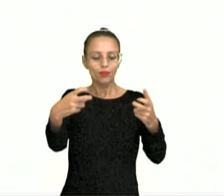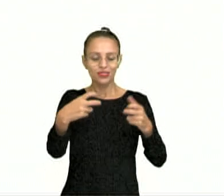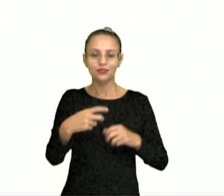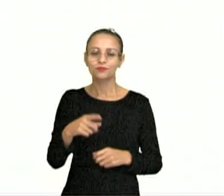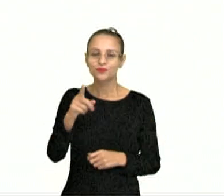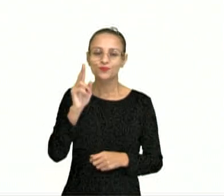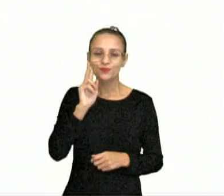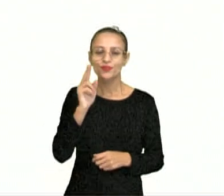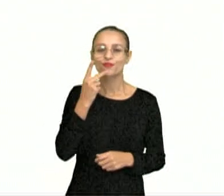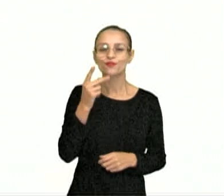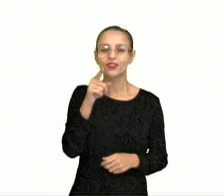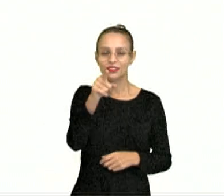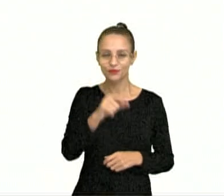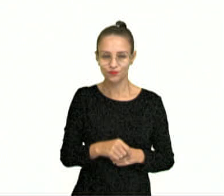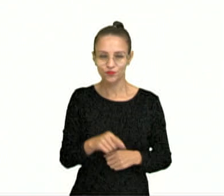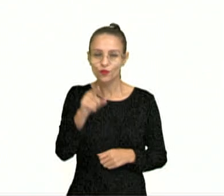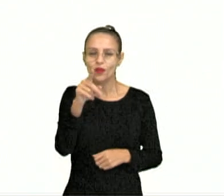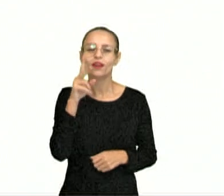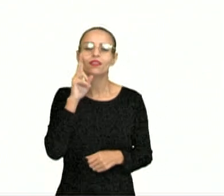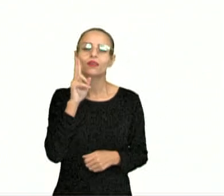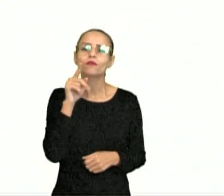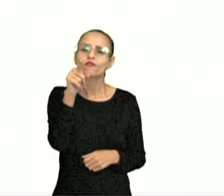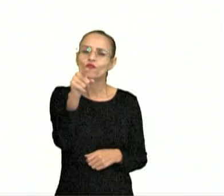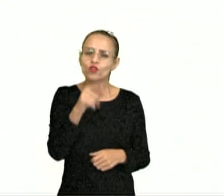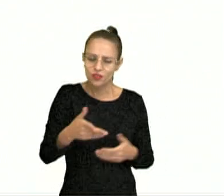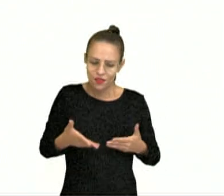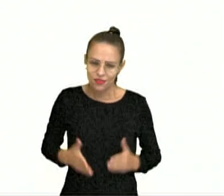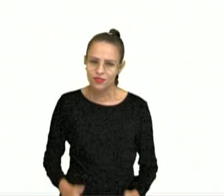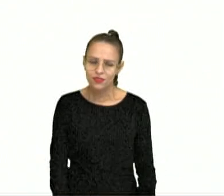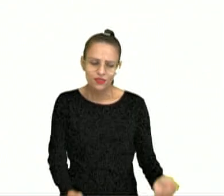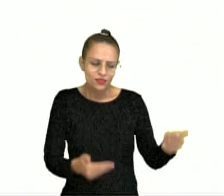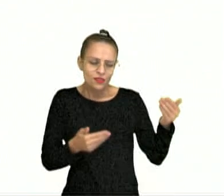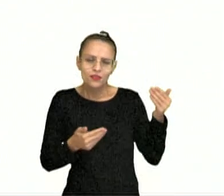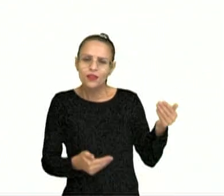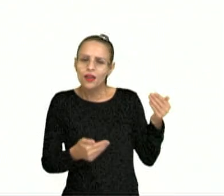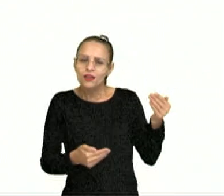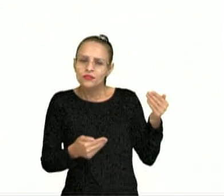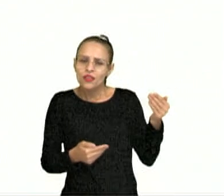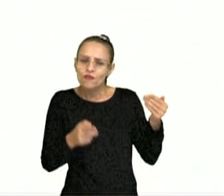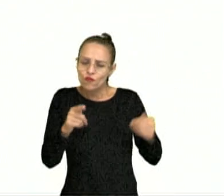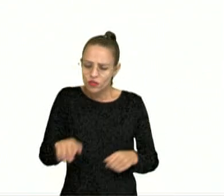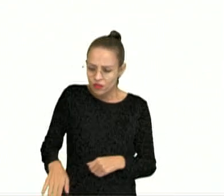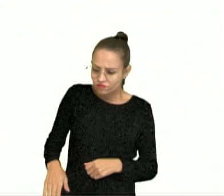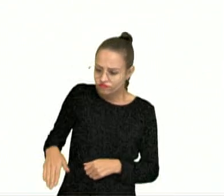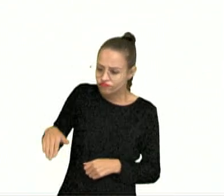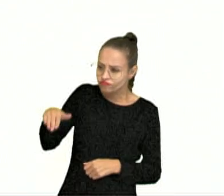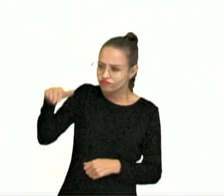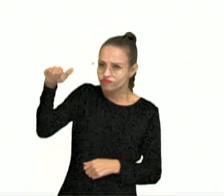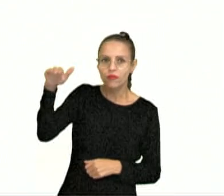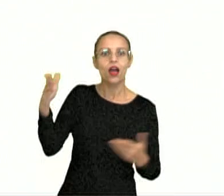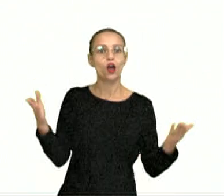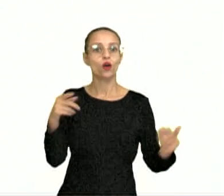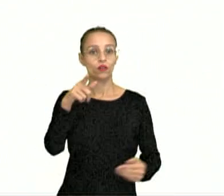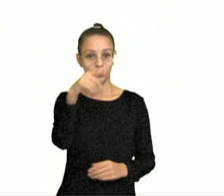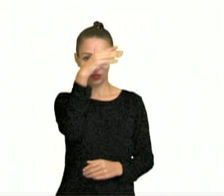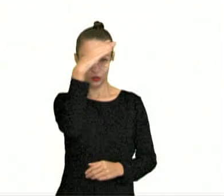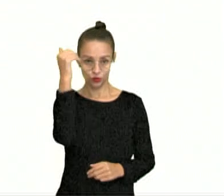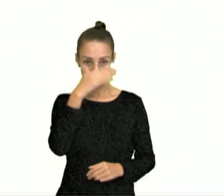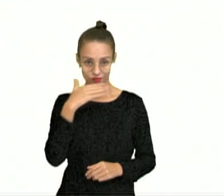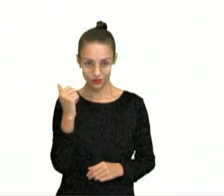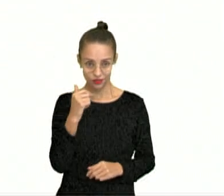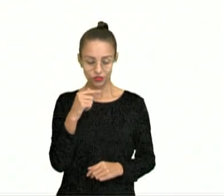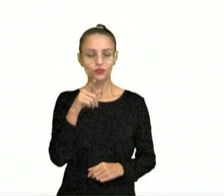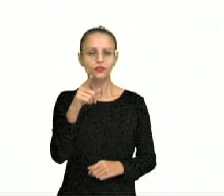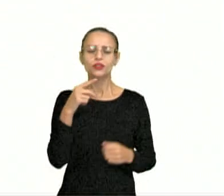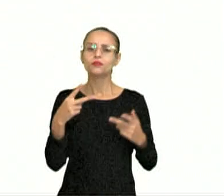quando eu falei? Você lembra quando você nasceu e você foi crescendo e hoje você é adolescente?